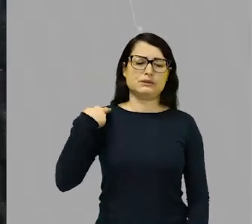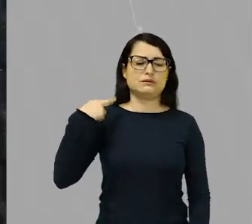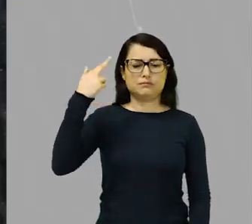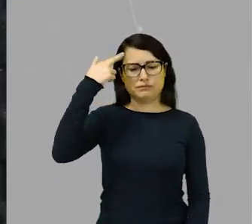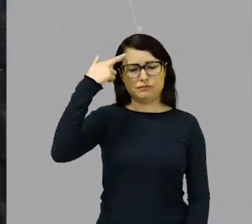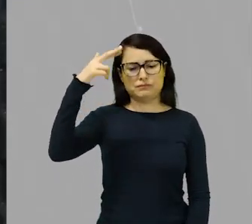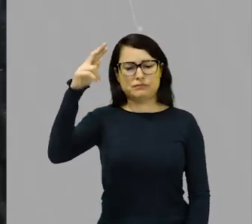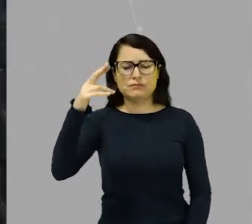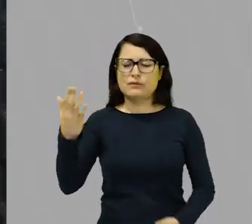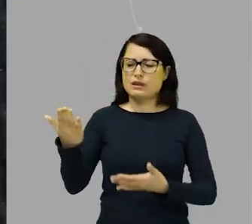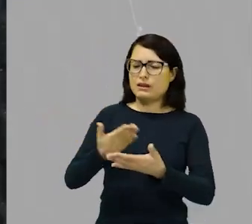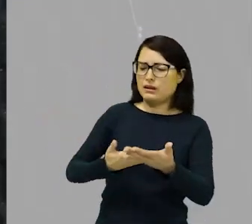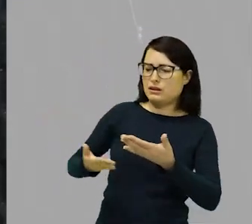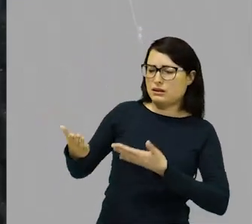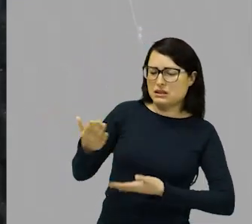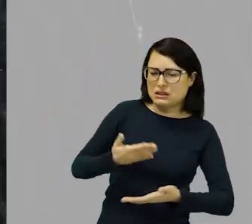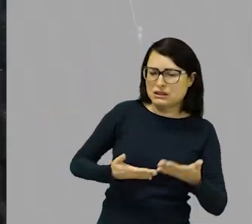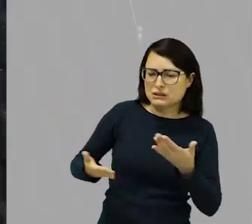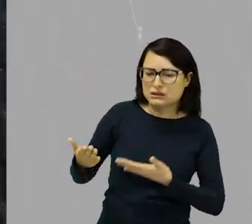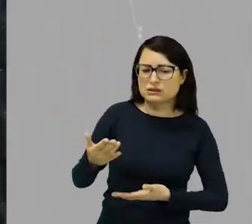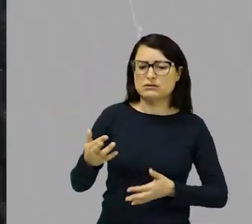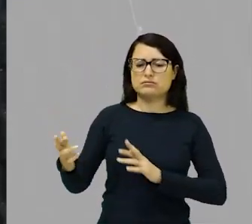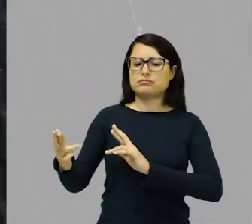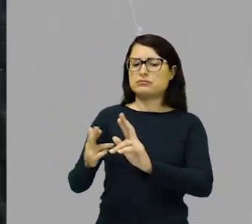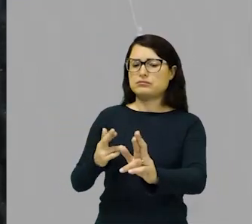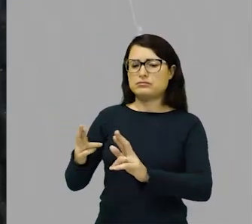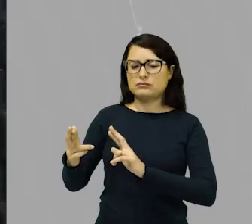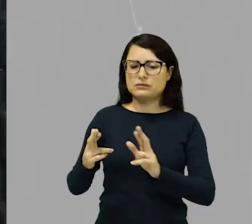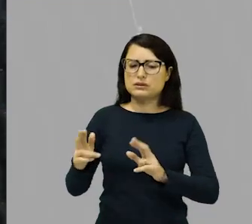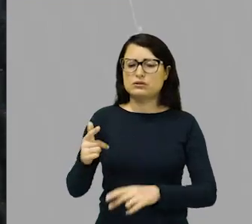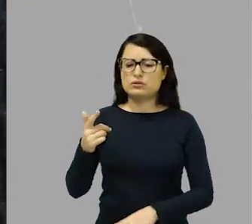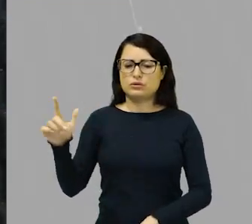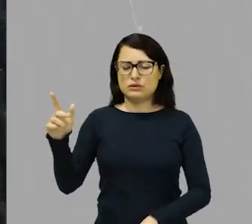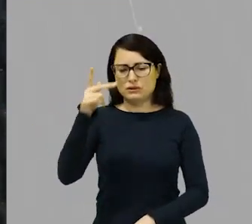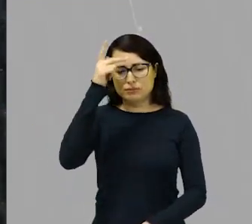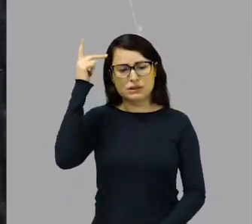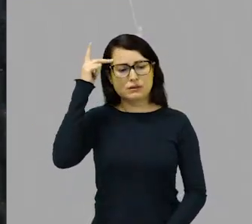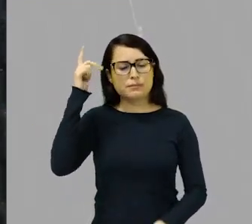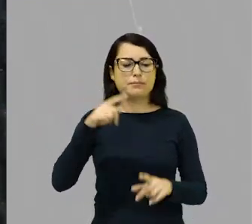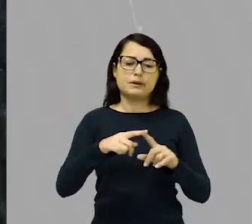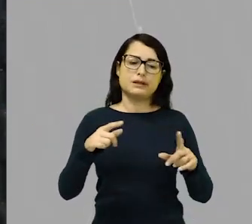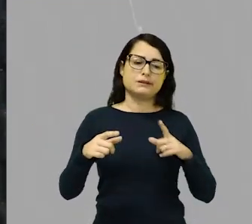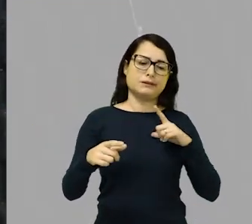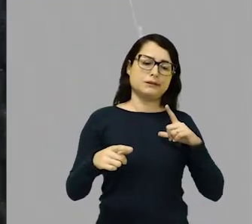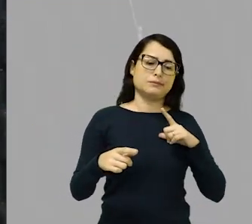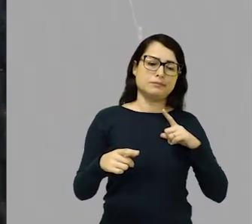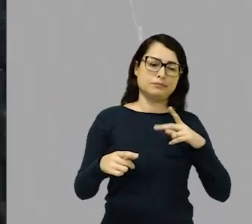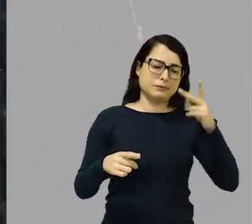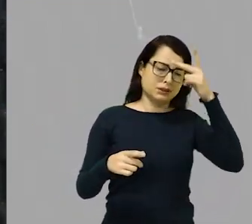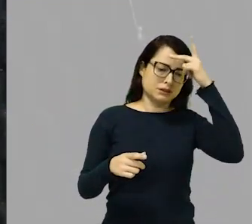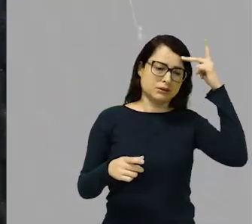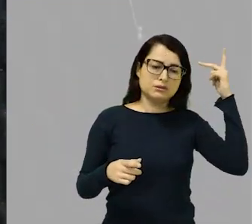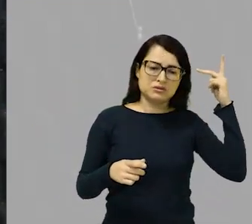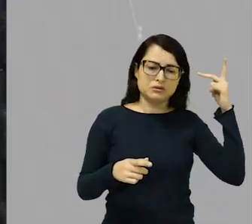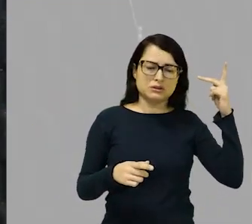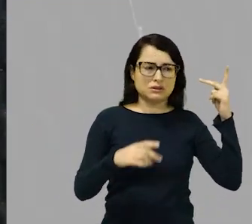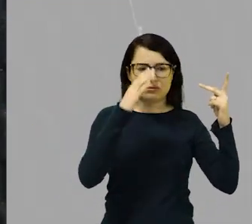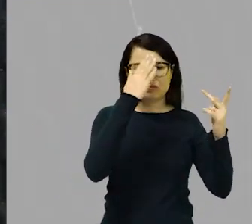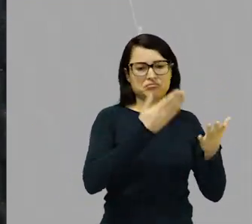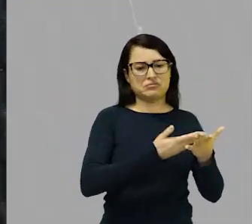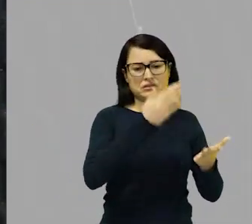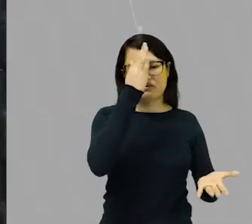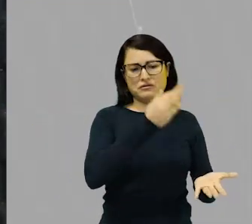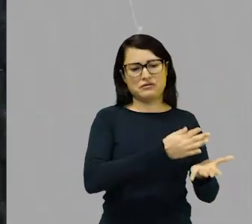como elas interagem, na maneira como elas se relacionam com as outras pessoas. Mas tem pessoas que não consideram a crença religiosa ou a